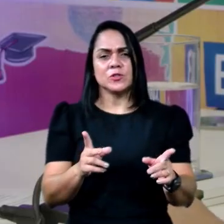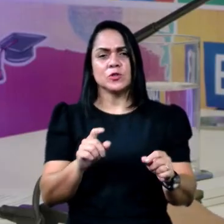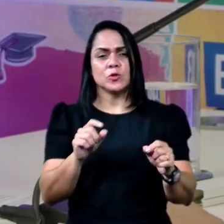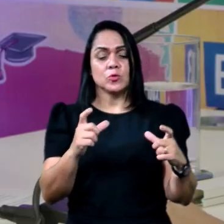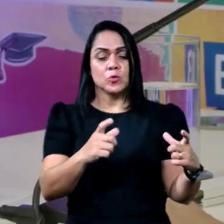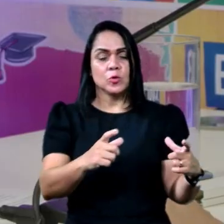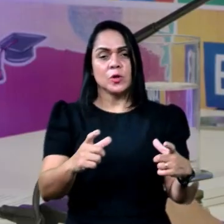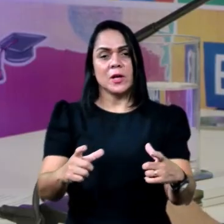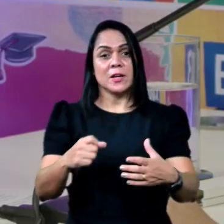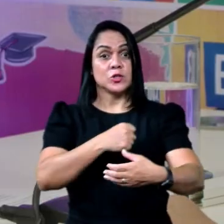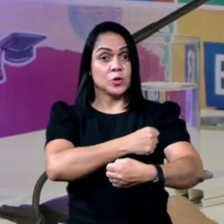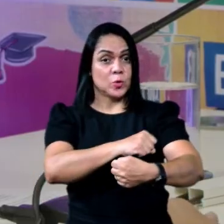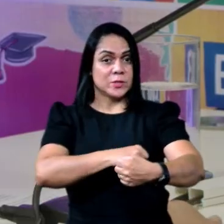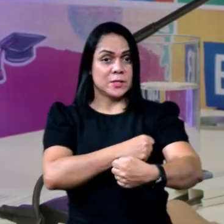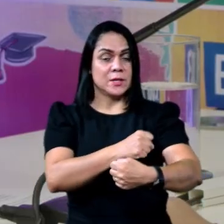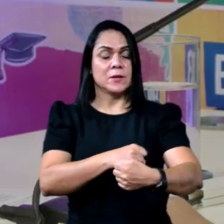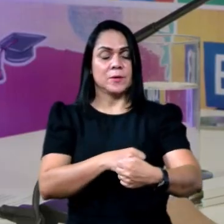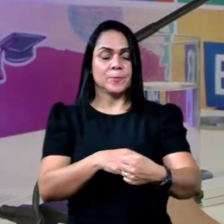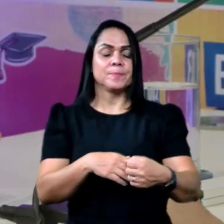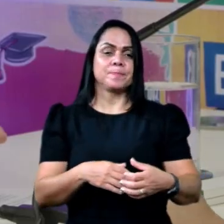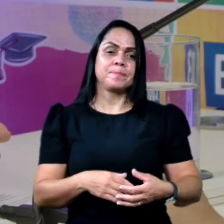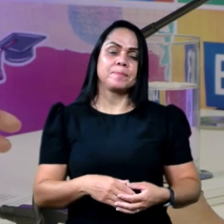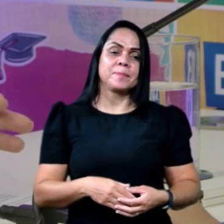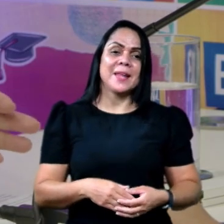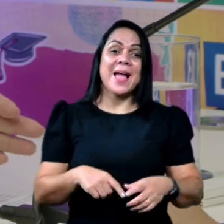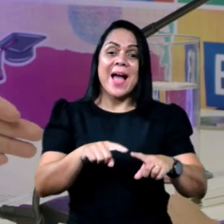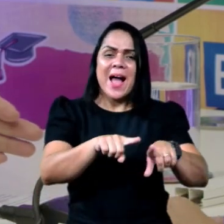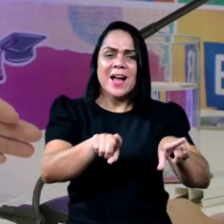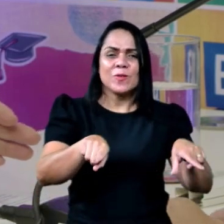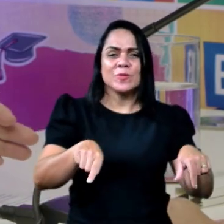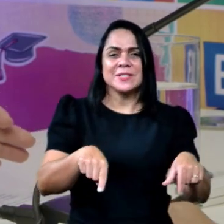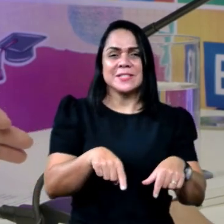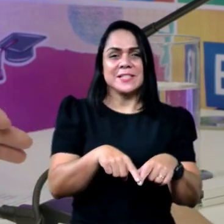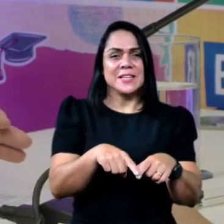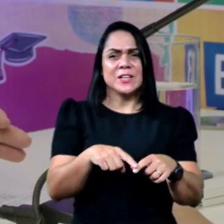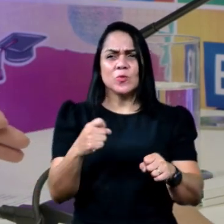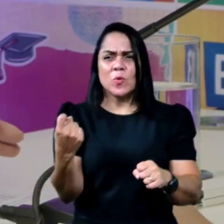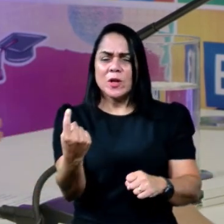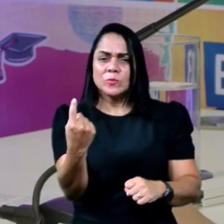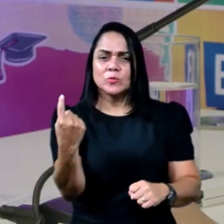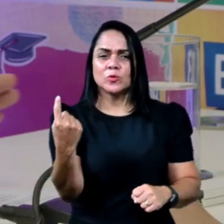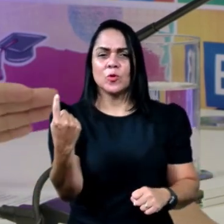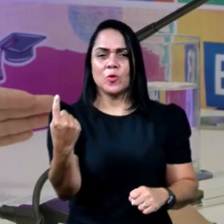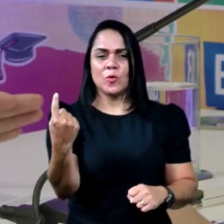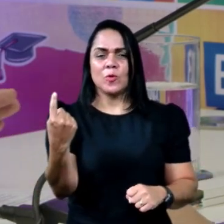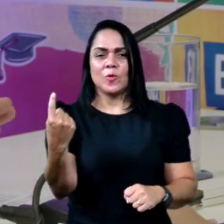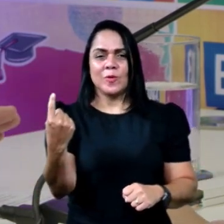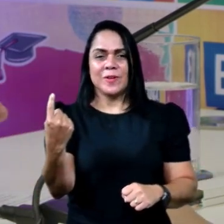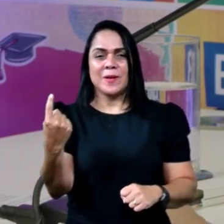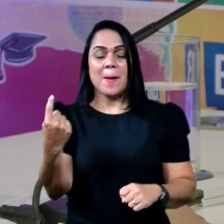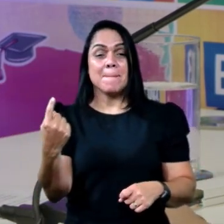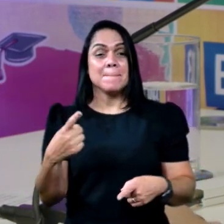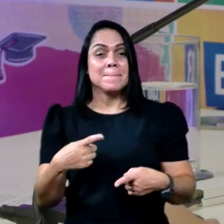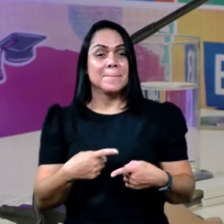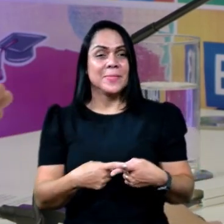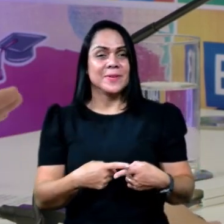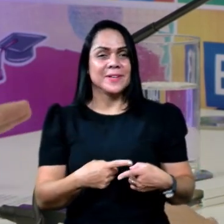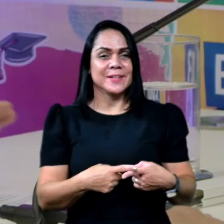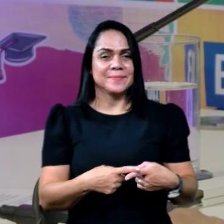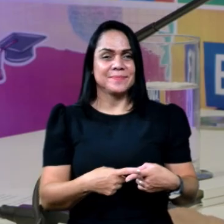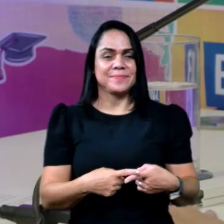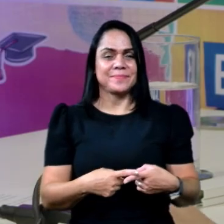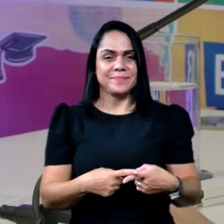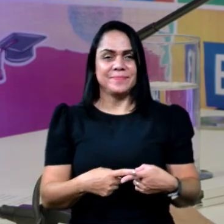essa também é uma visão que mostra que a cozinha não é solitária. Ela, de forma alguma, desde o